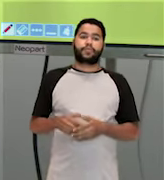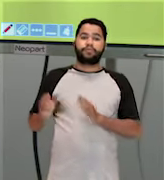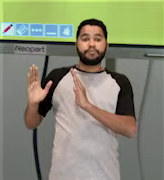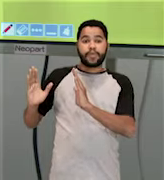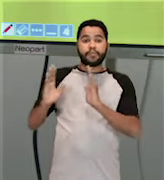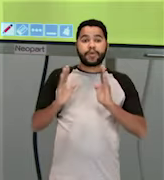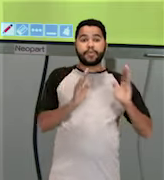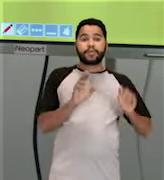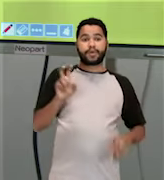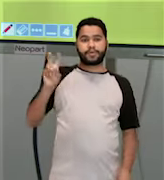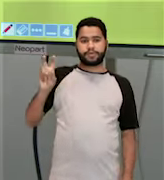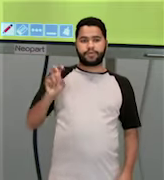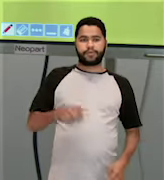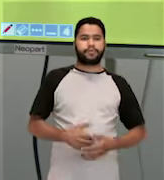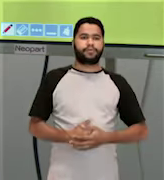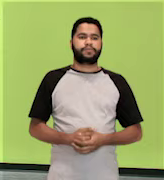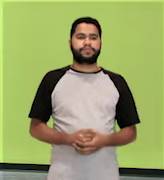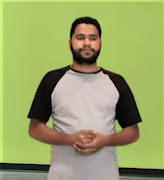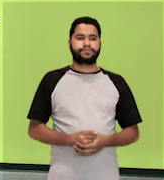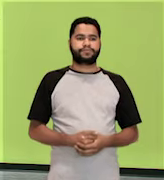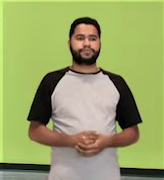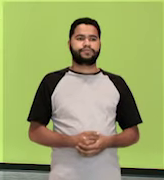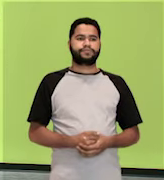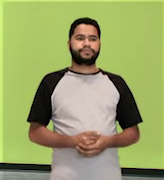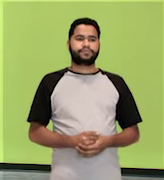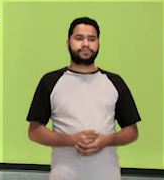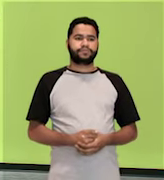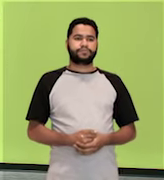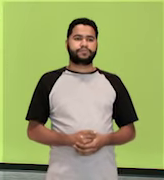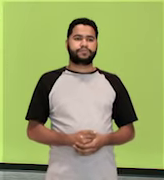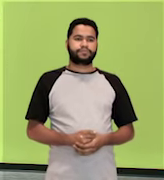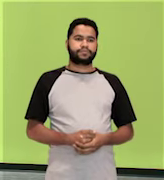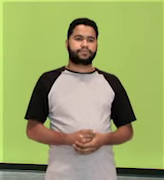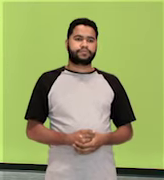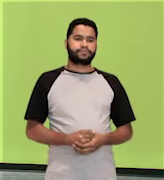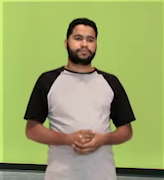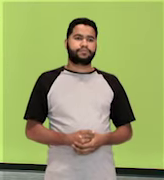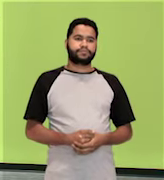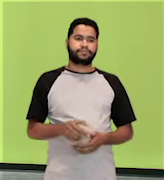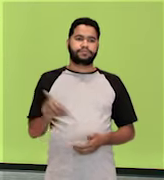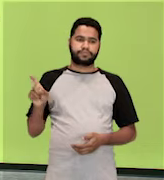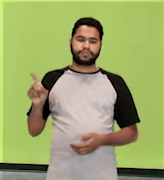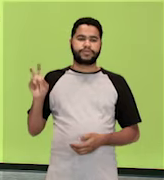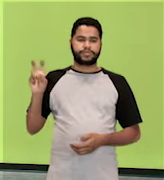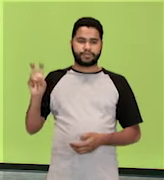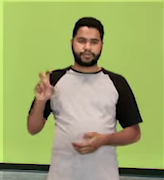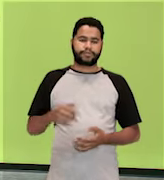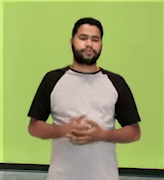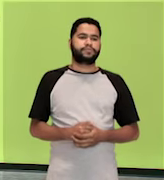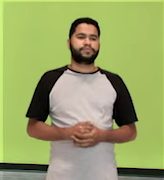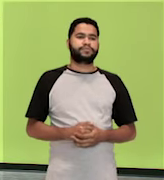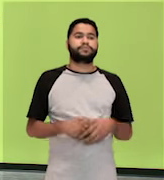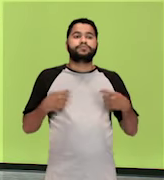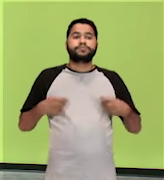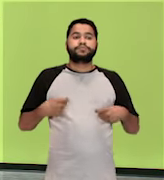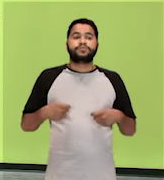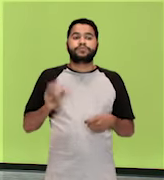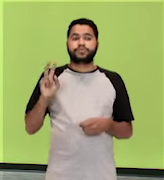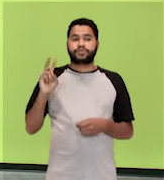5. Então, aqui, ó. 1, 2, 3, 4, 5. Tá bom? O que você precisa